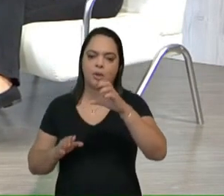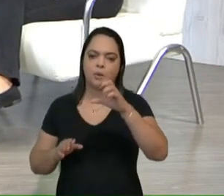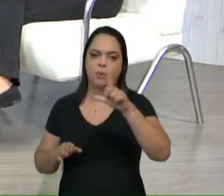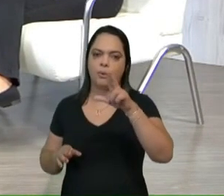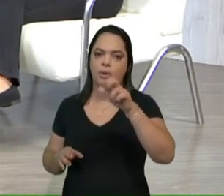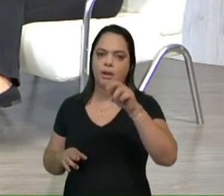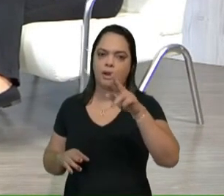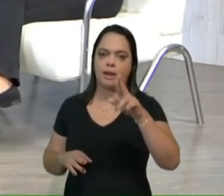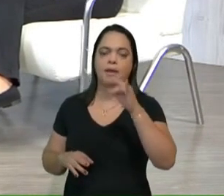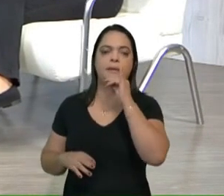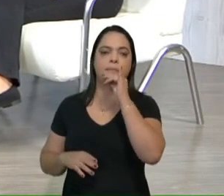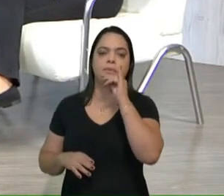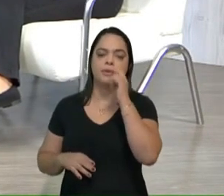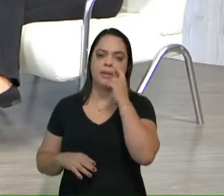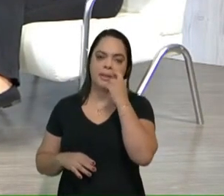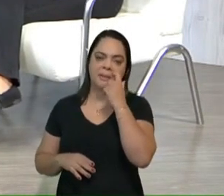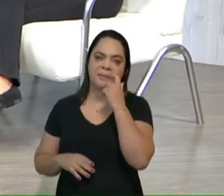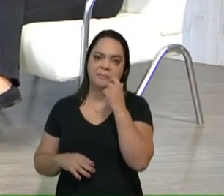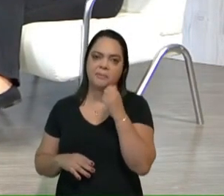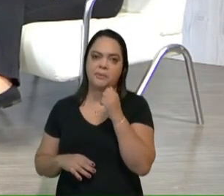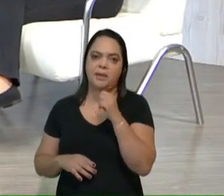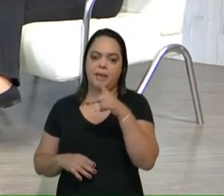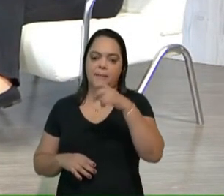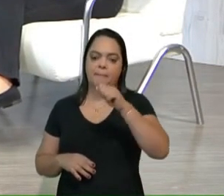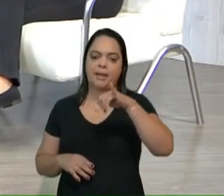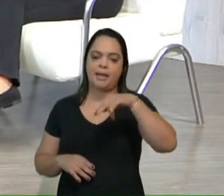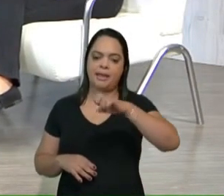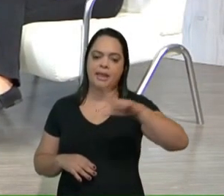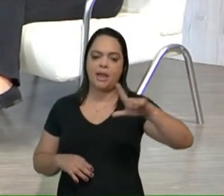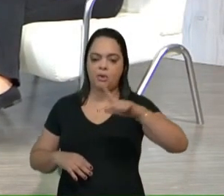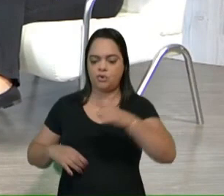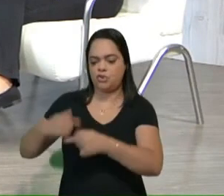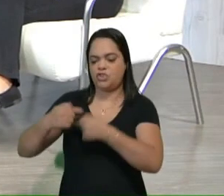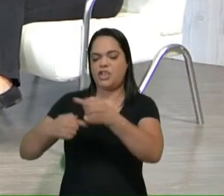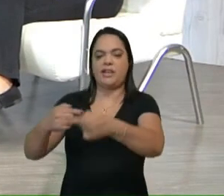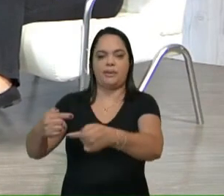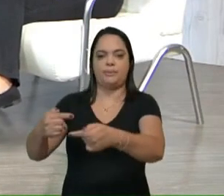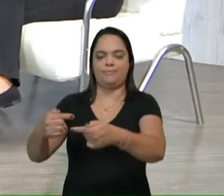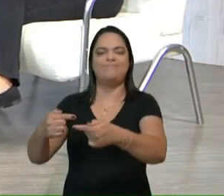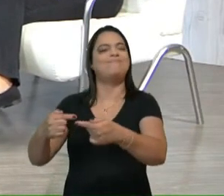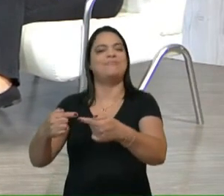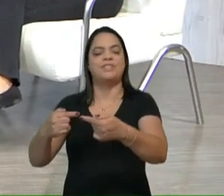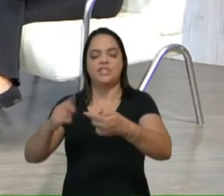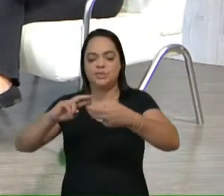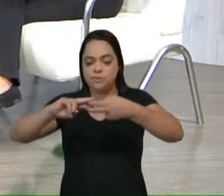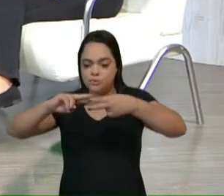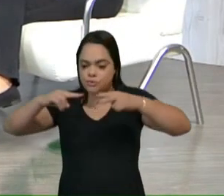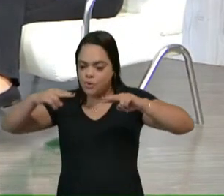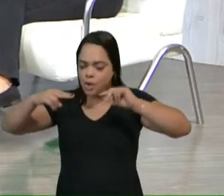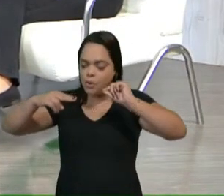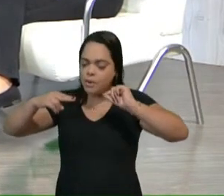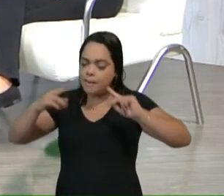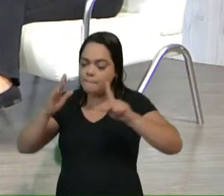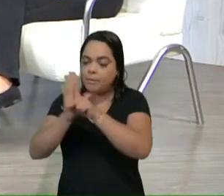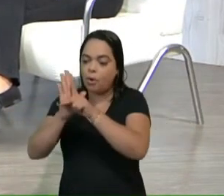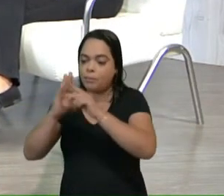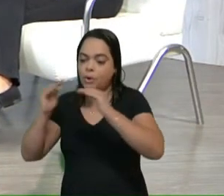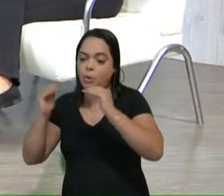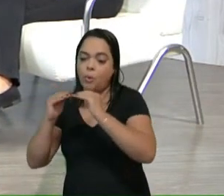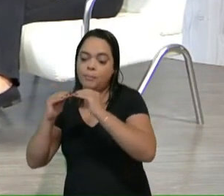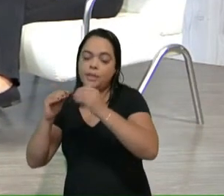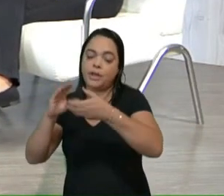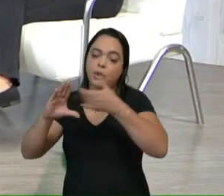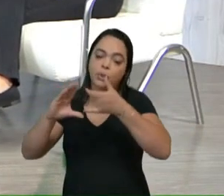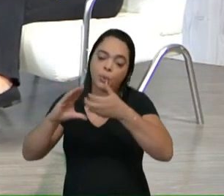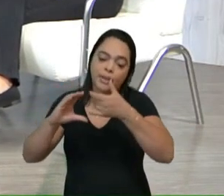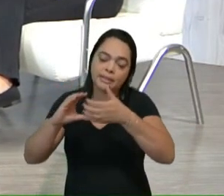por exemplo eh os painéis gênicos né onde alguns genes específicos já comuns Há muitas doenças raras e